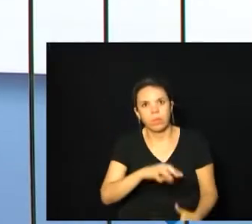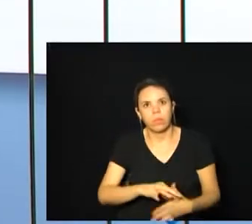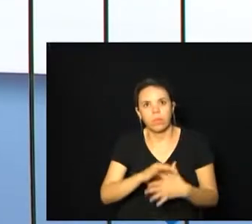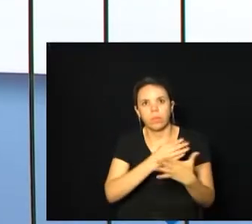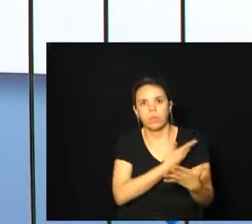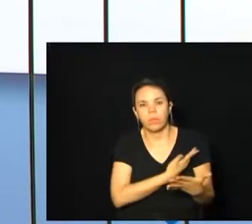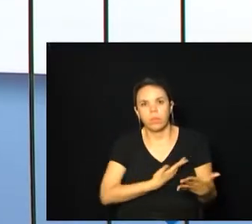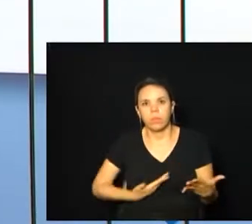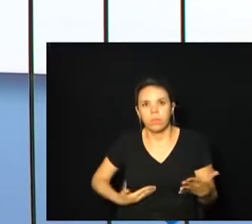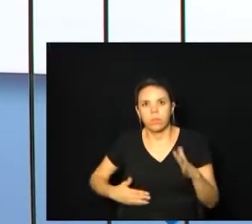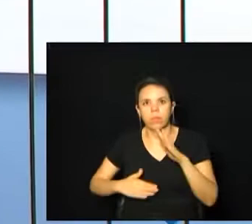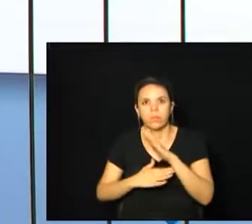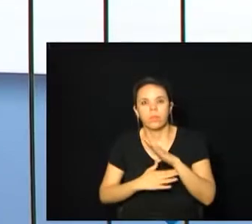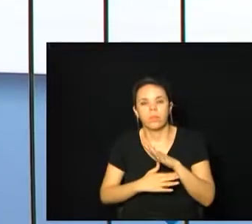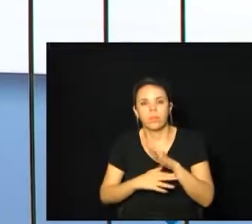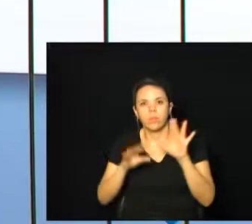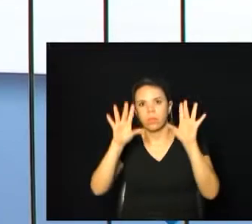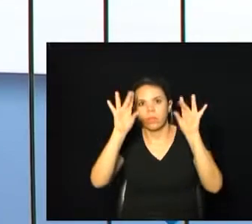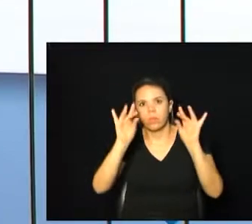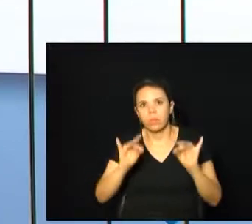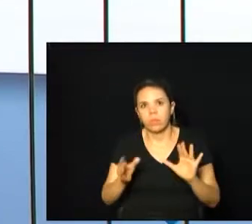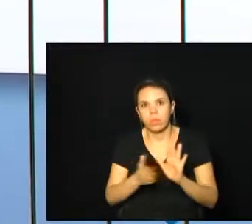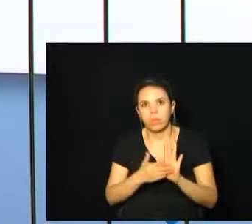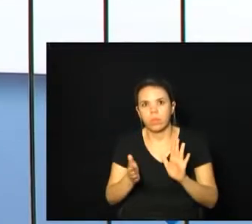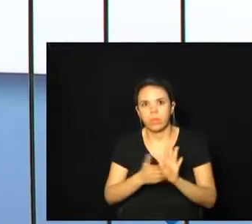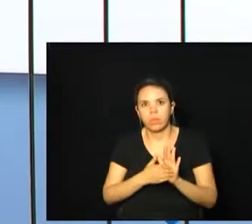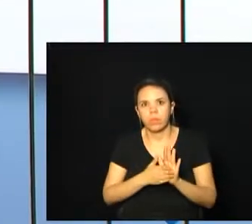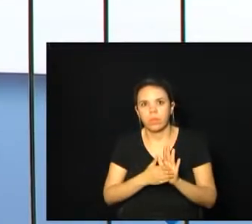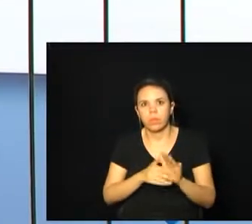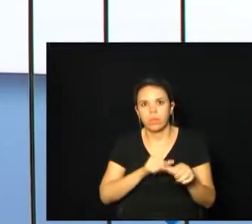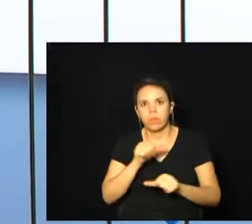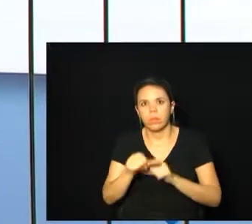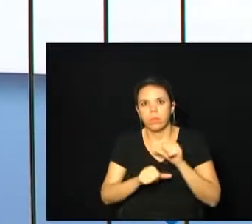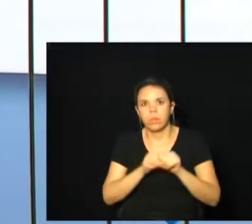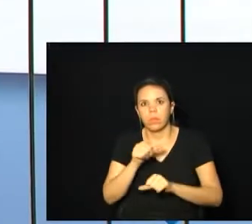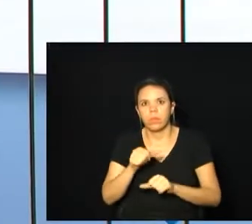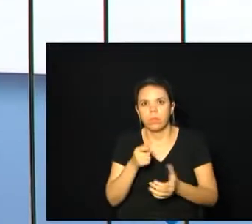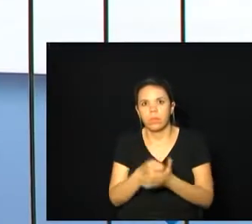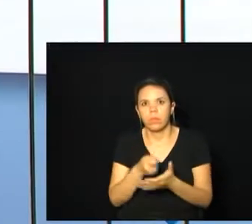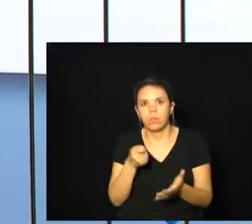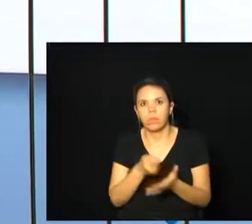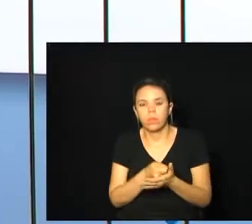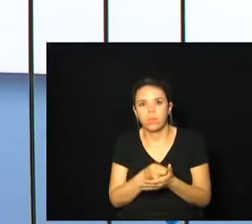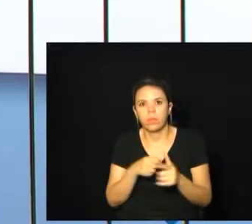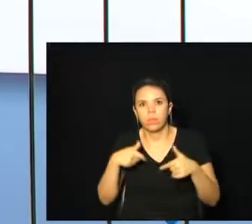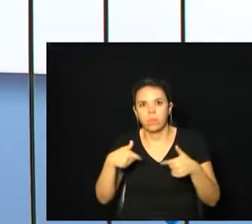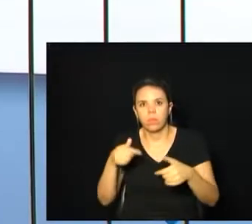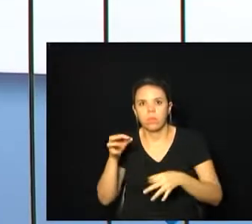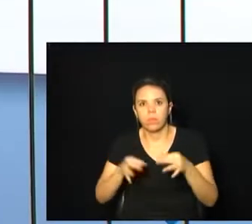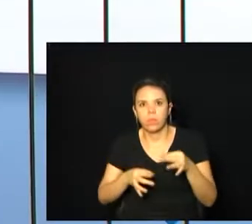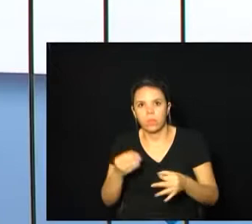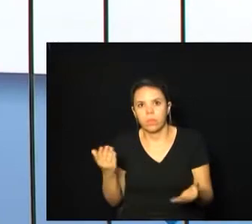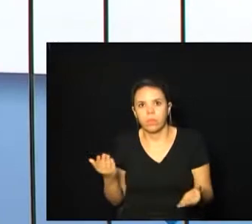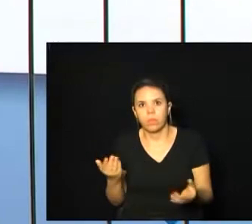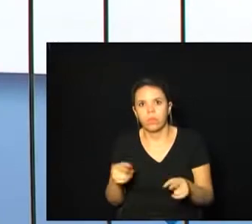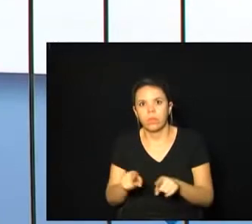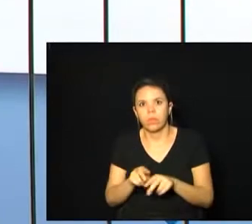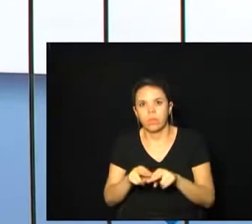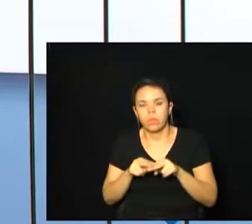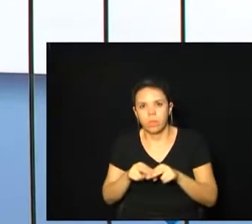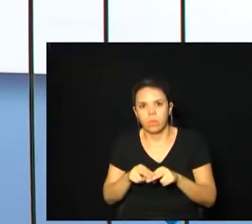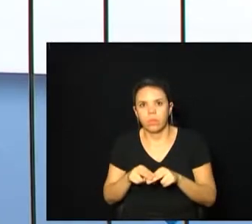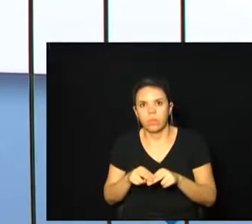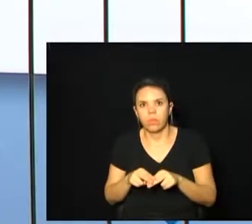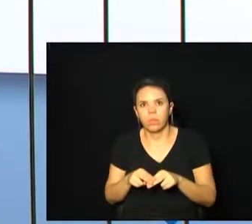de governo na Câmara, detalhou a proposta que trata de mudanças exigidas por uma ação na Justiça relacionada